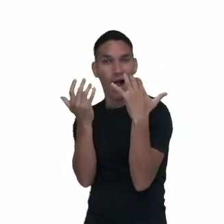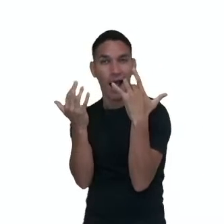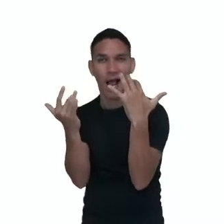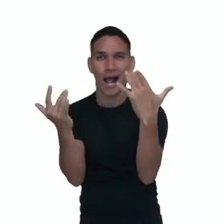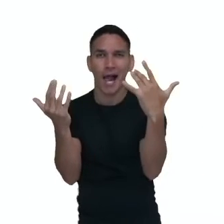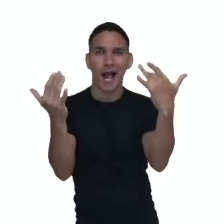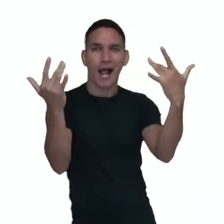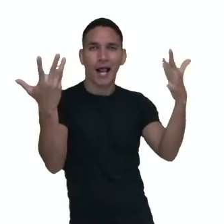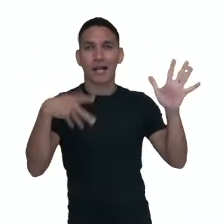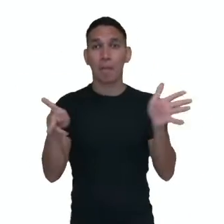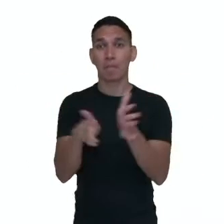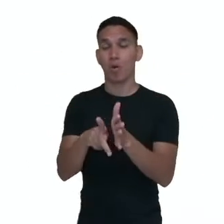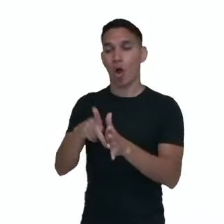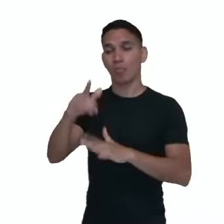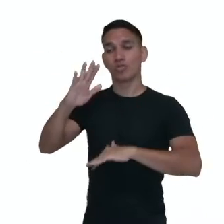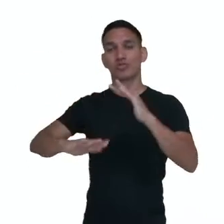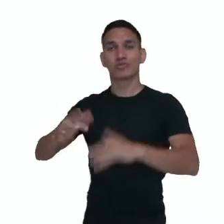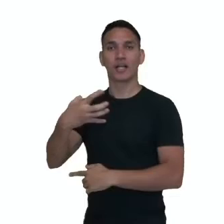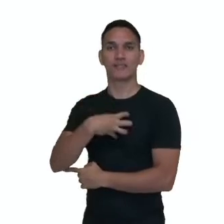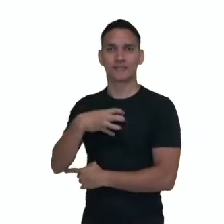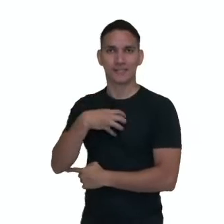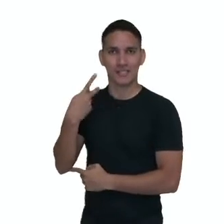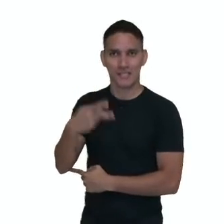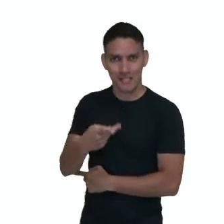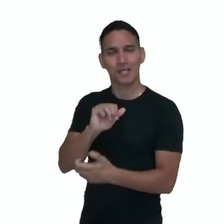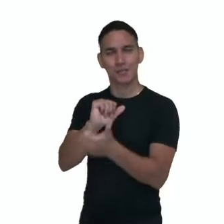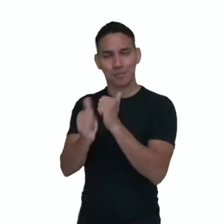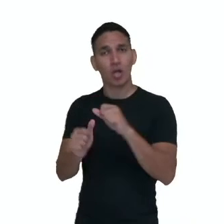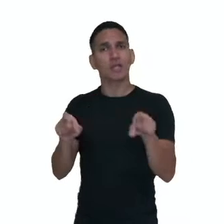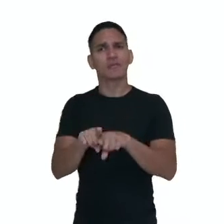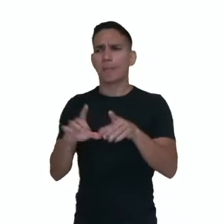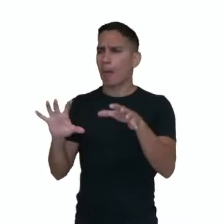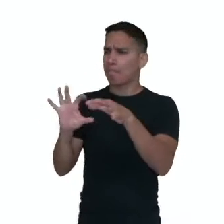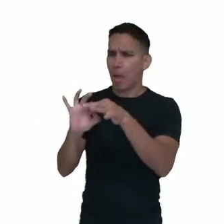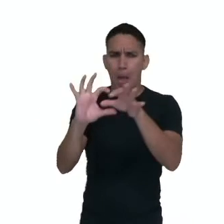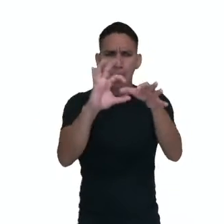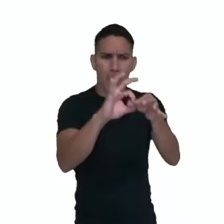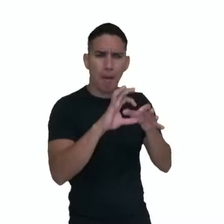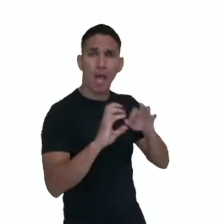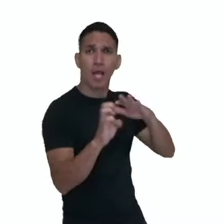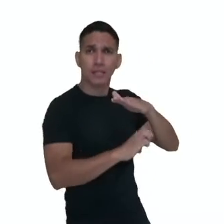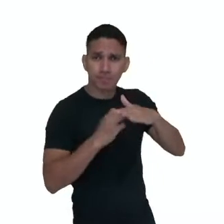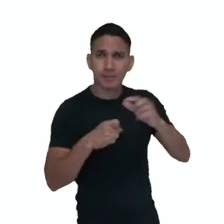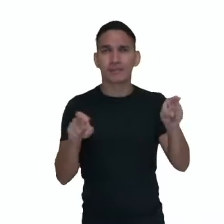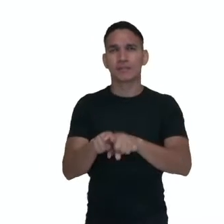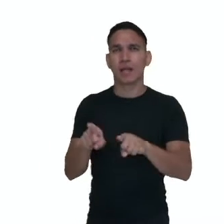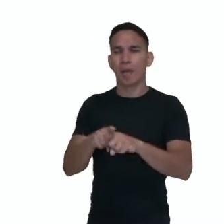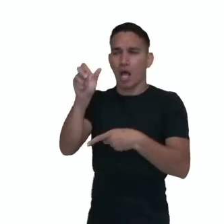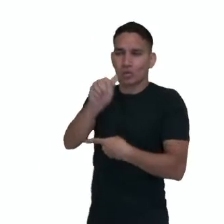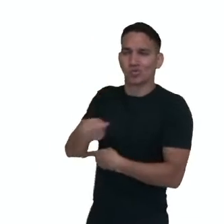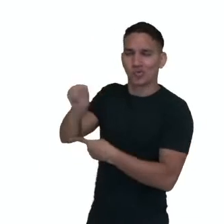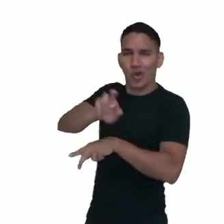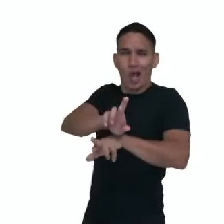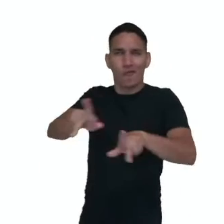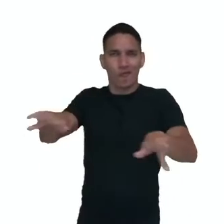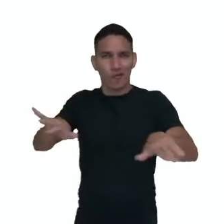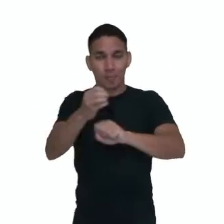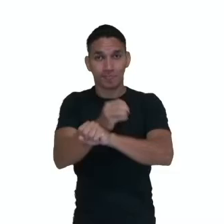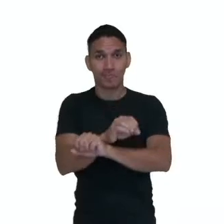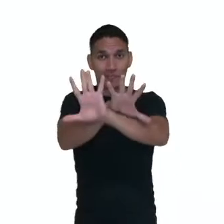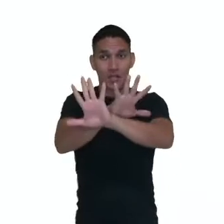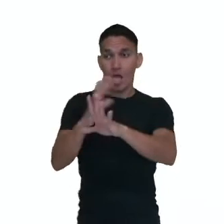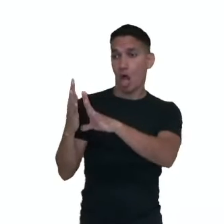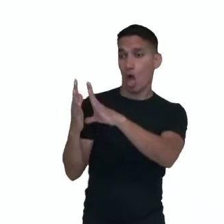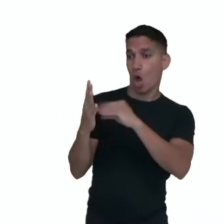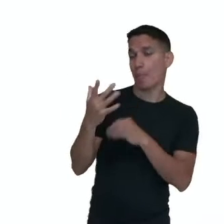espetacularização da modalidade, associar-se a empresas, clubes e atletas de mídia, copiar o que deu